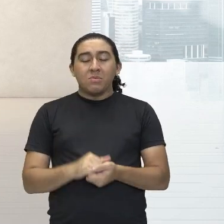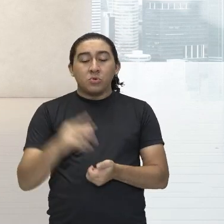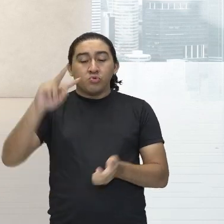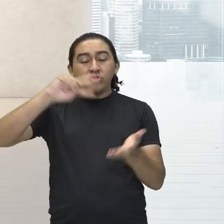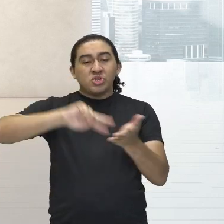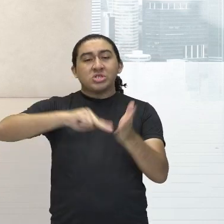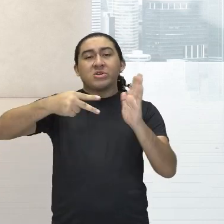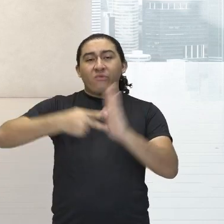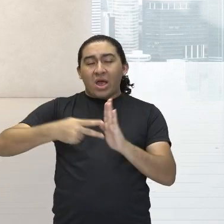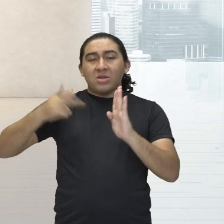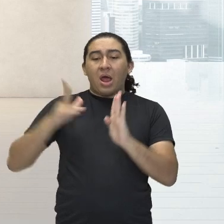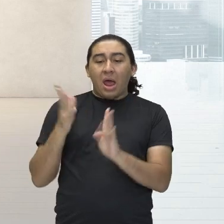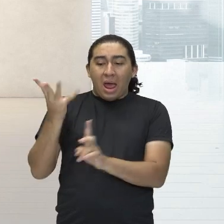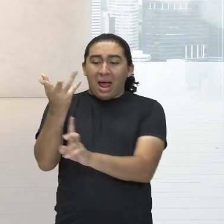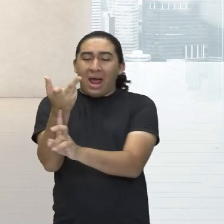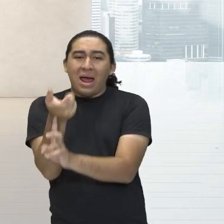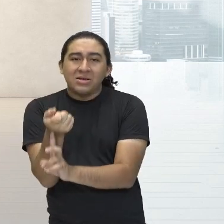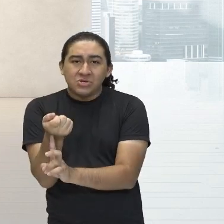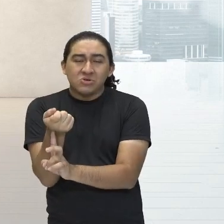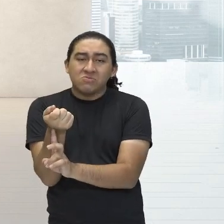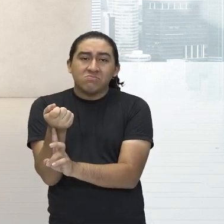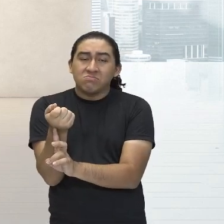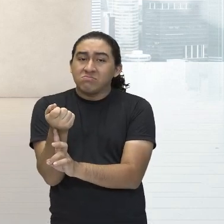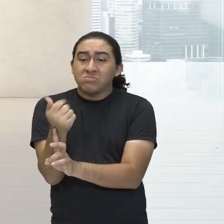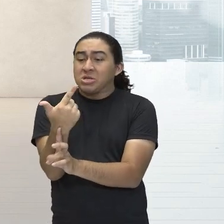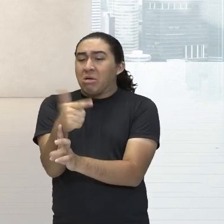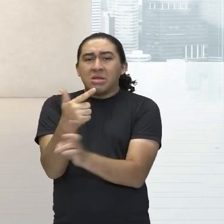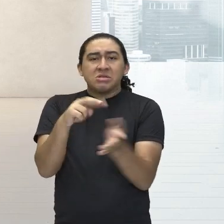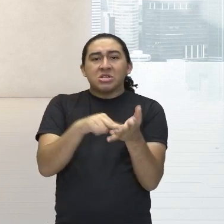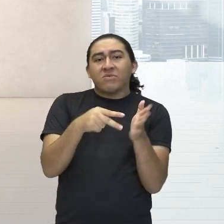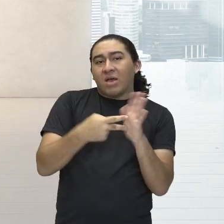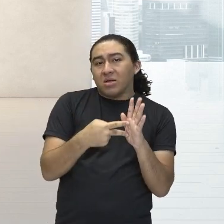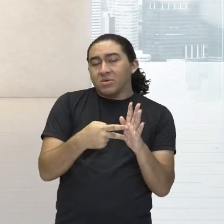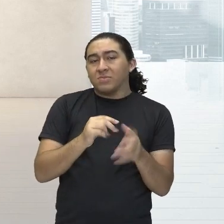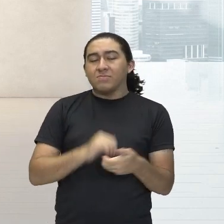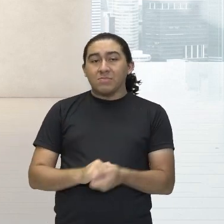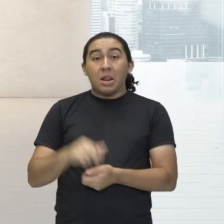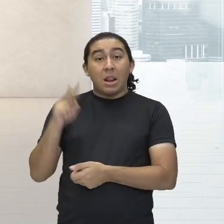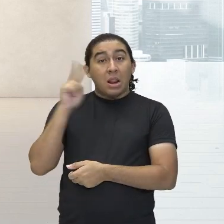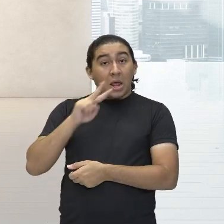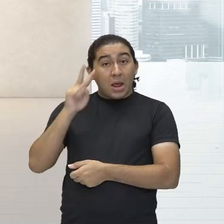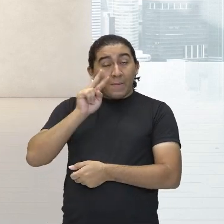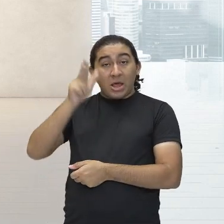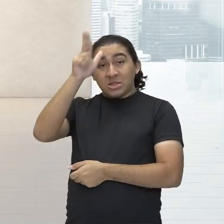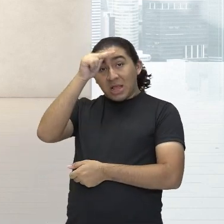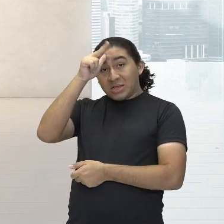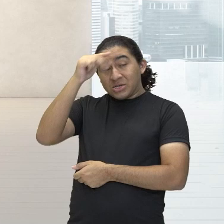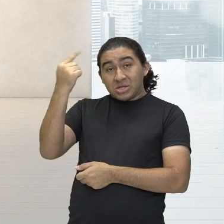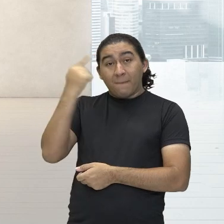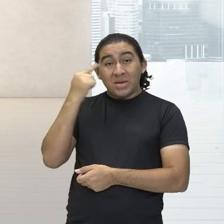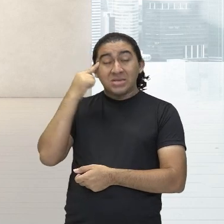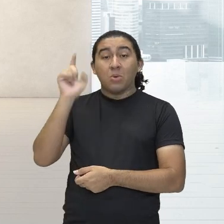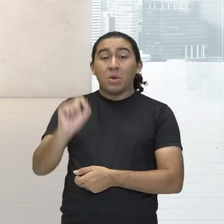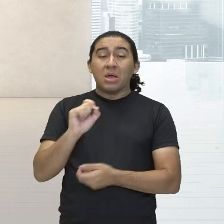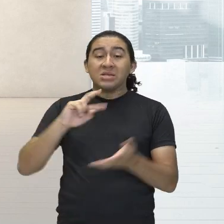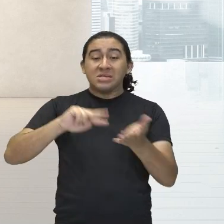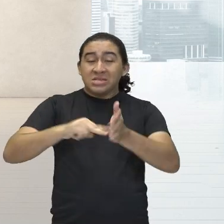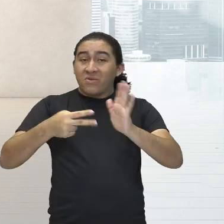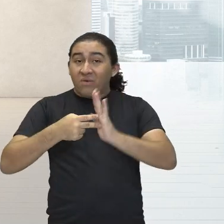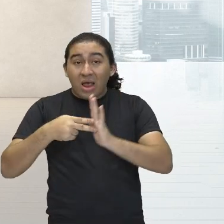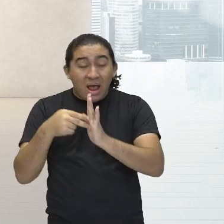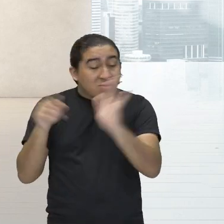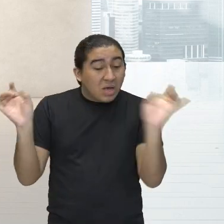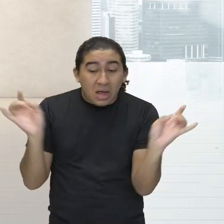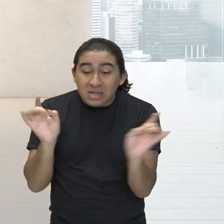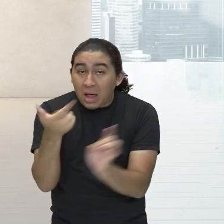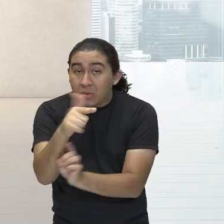do que é arte, é o nonsense. Faz sentido? Lembre que os dadaístas prezavam exatamente pela falta de sentido, o nonsense,